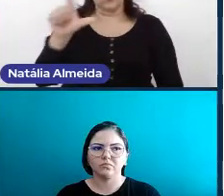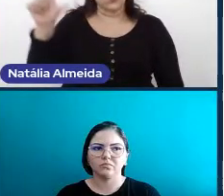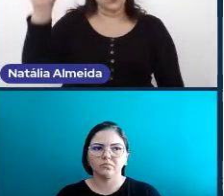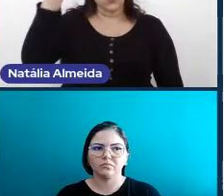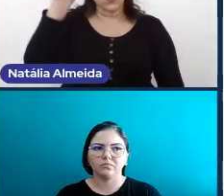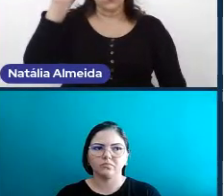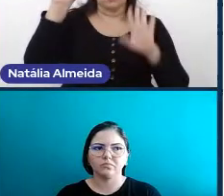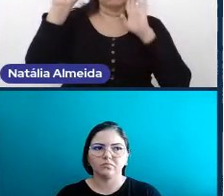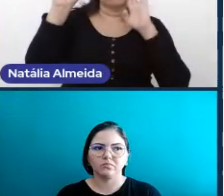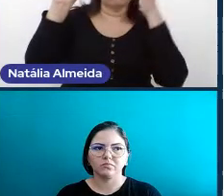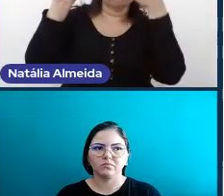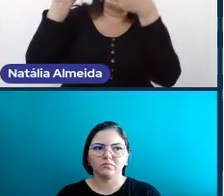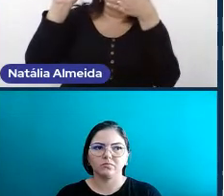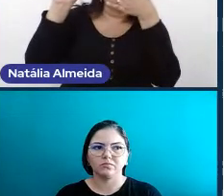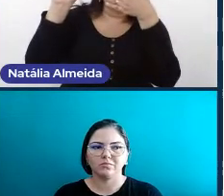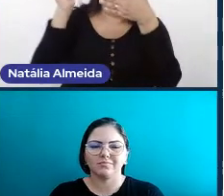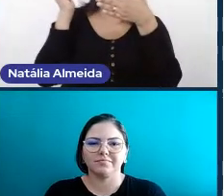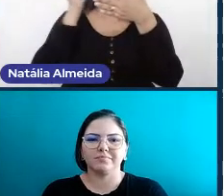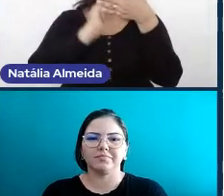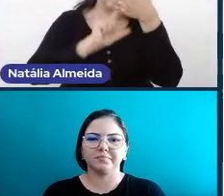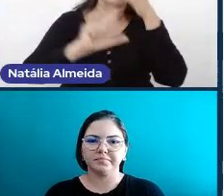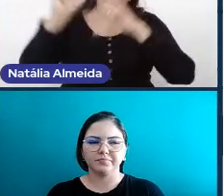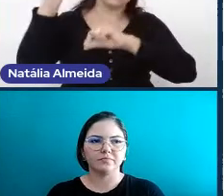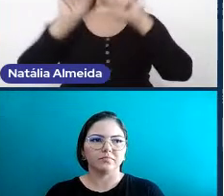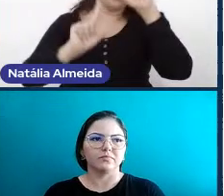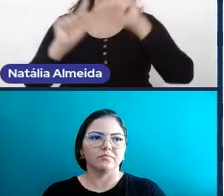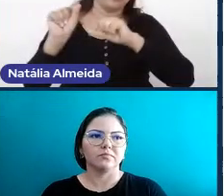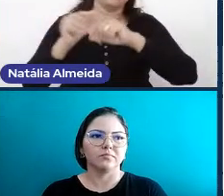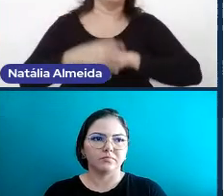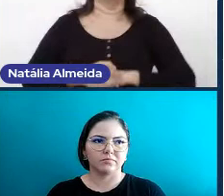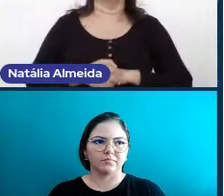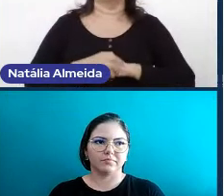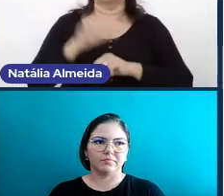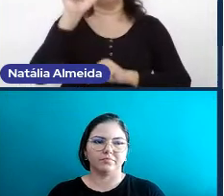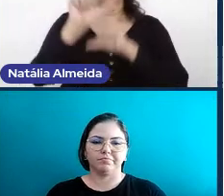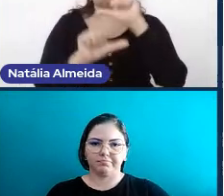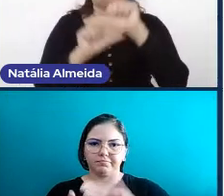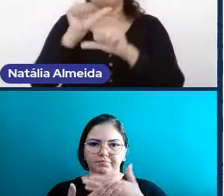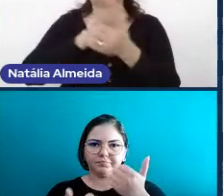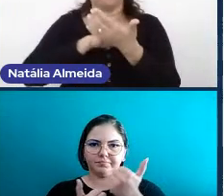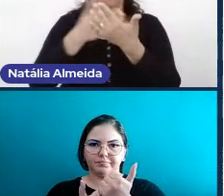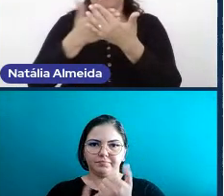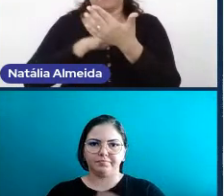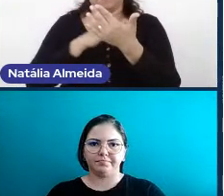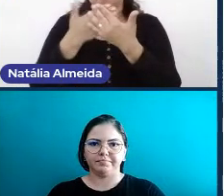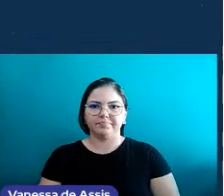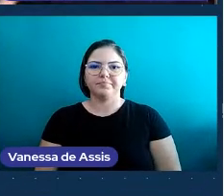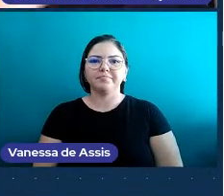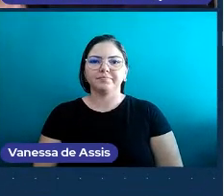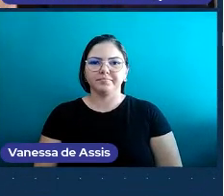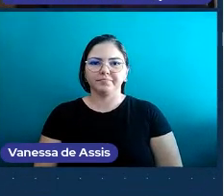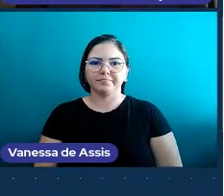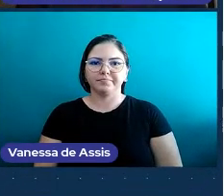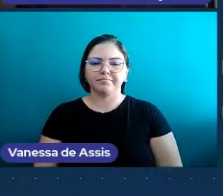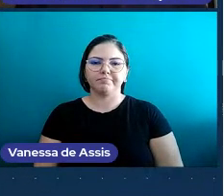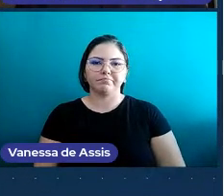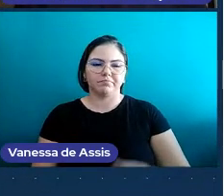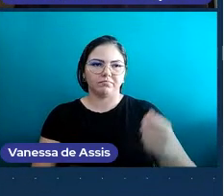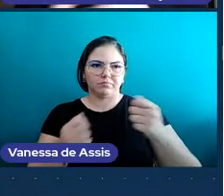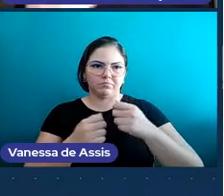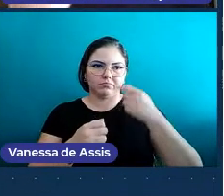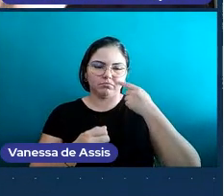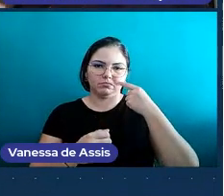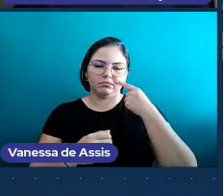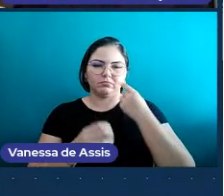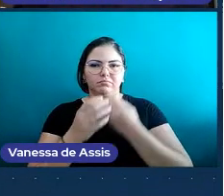Está bem bom acertar uma estrela. E caso uma rejeição ocorra, sempre é possível reformular o artigo e tentar outra